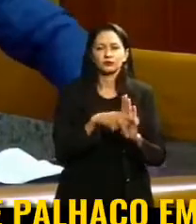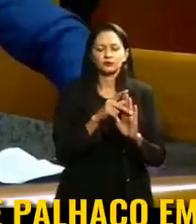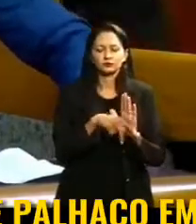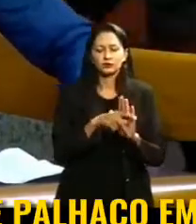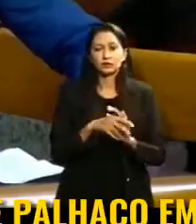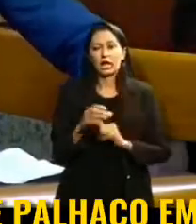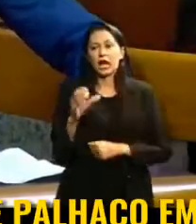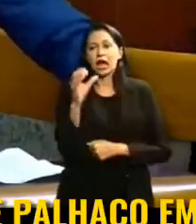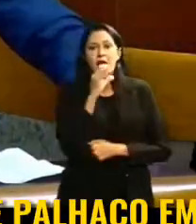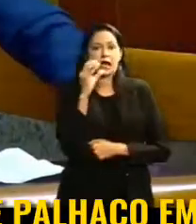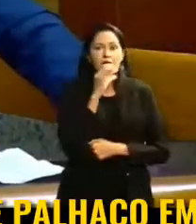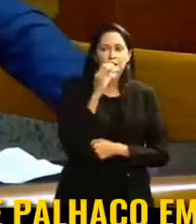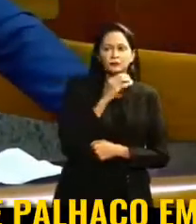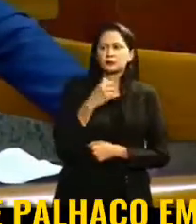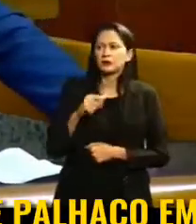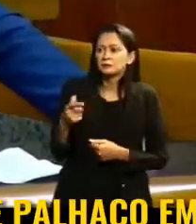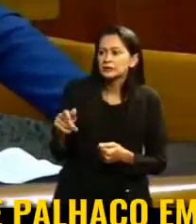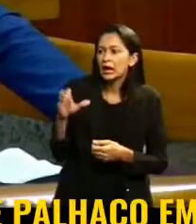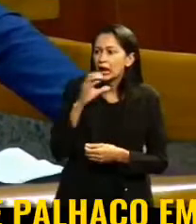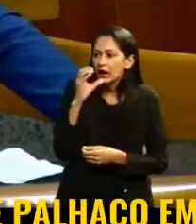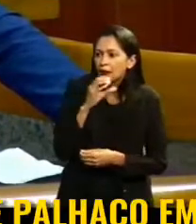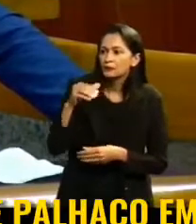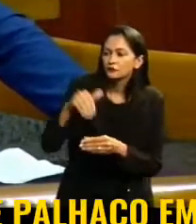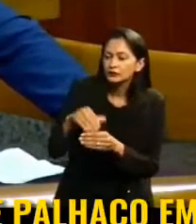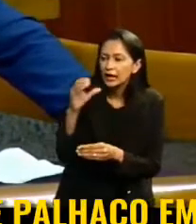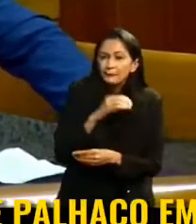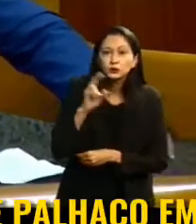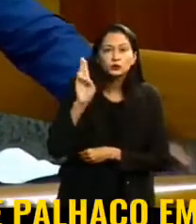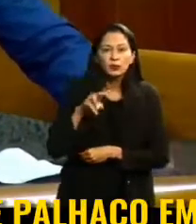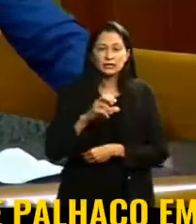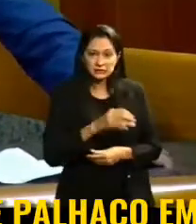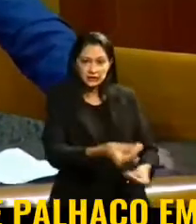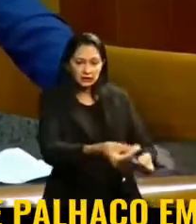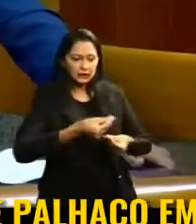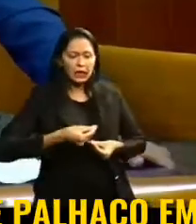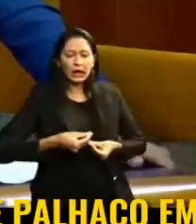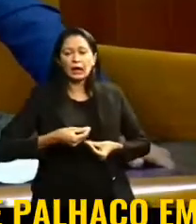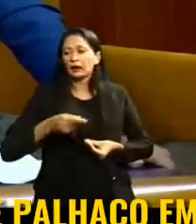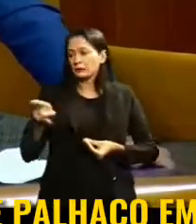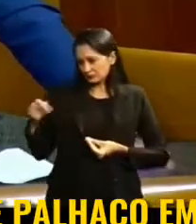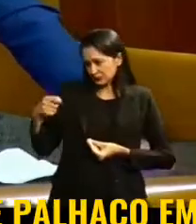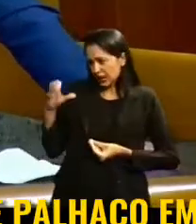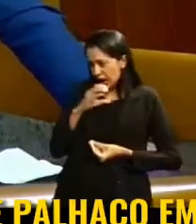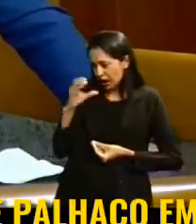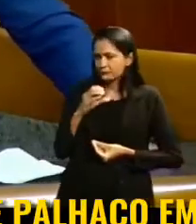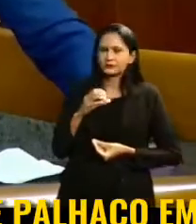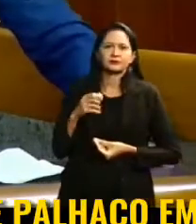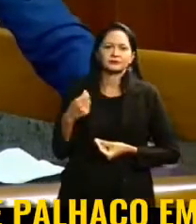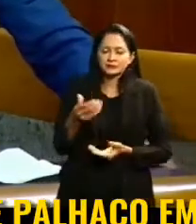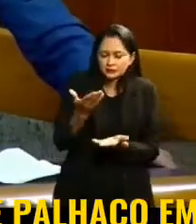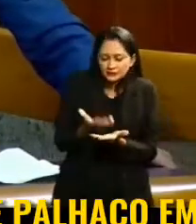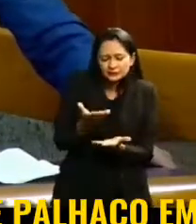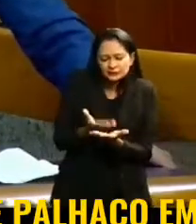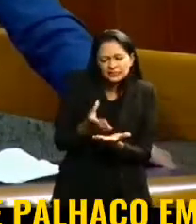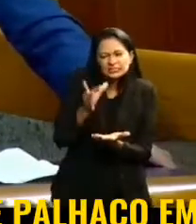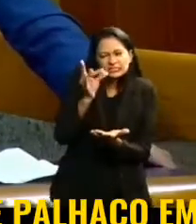urgência e emergência. Eu nunca mais voto projeto de lei sem estudar ele